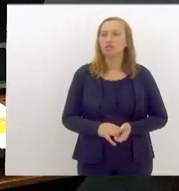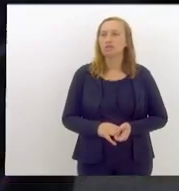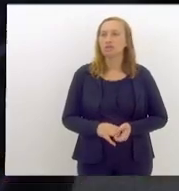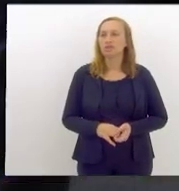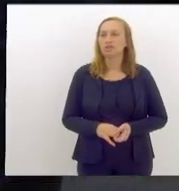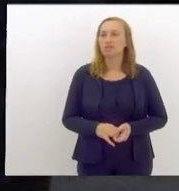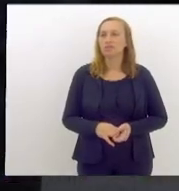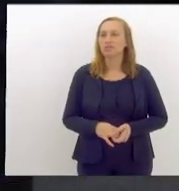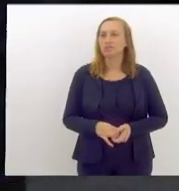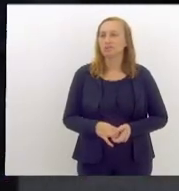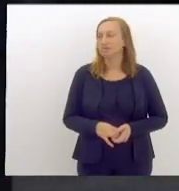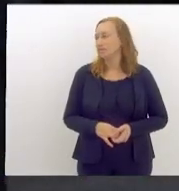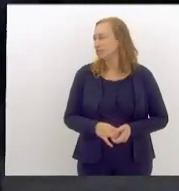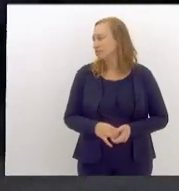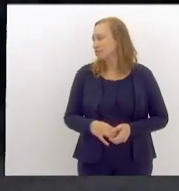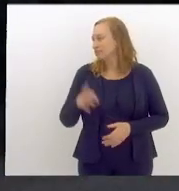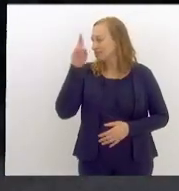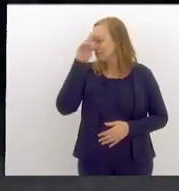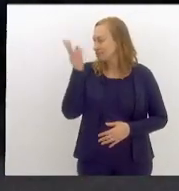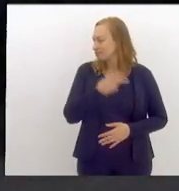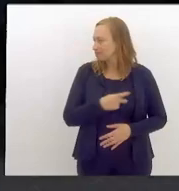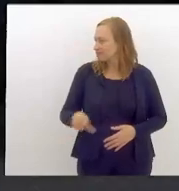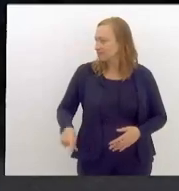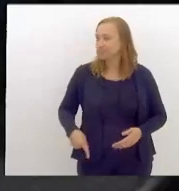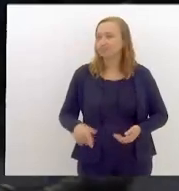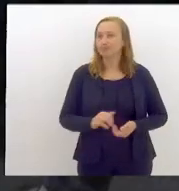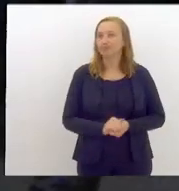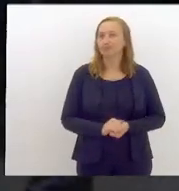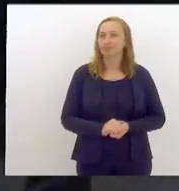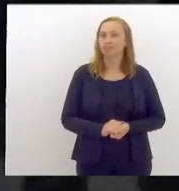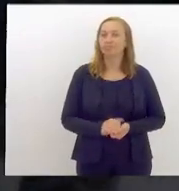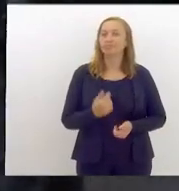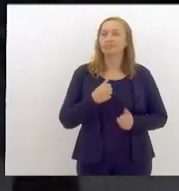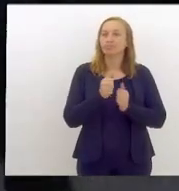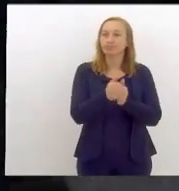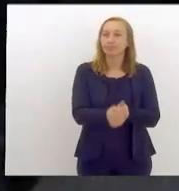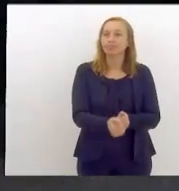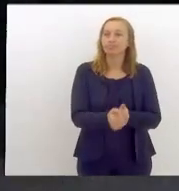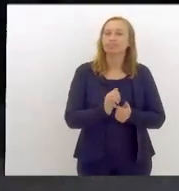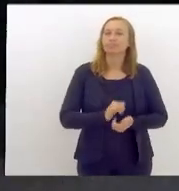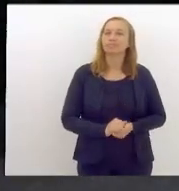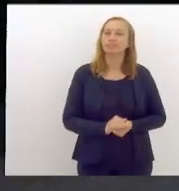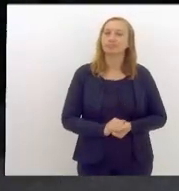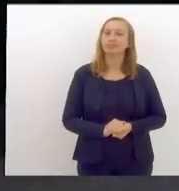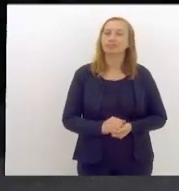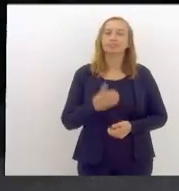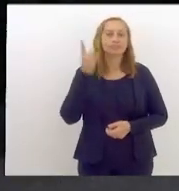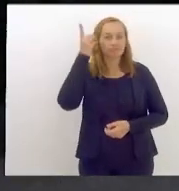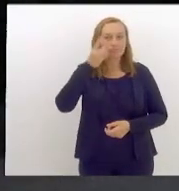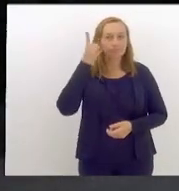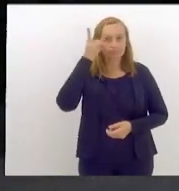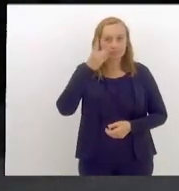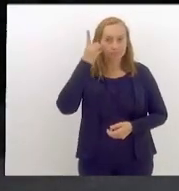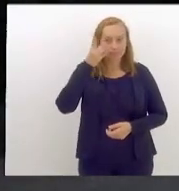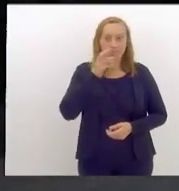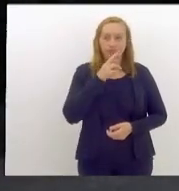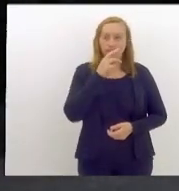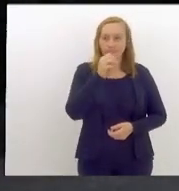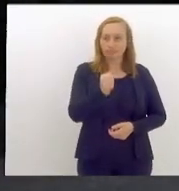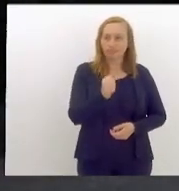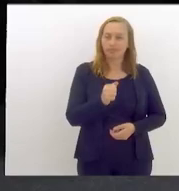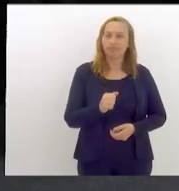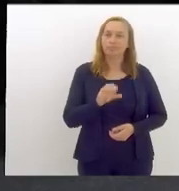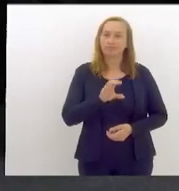senhor presidente é eu vou acompanhar o parecer do deputado Rodrigo